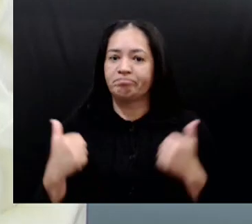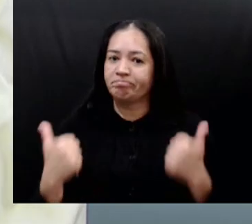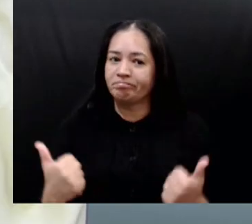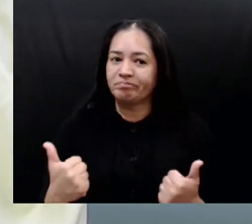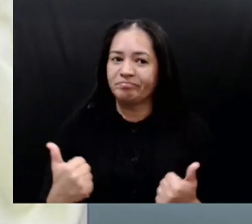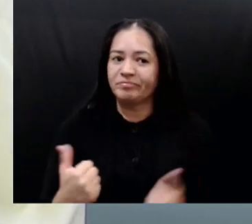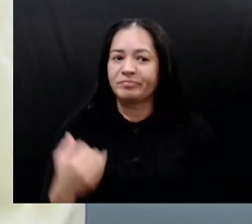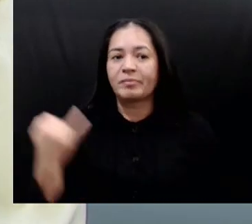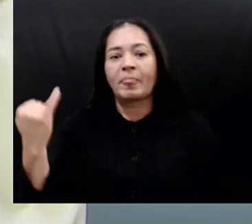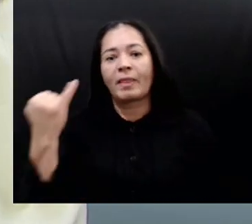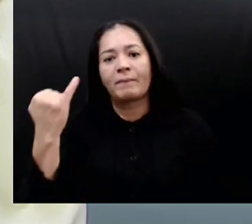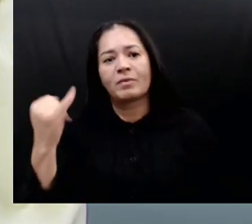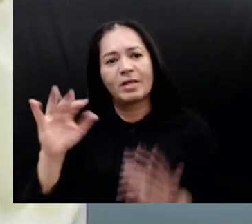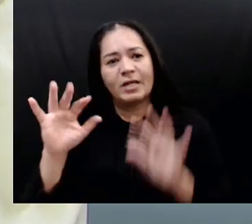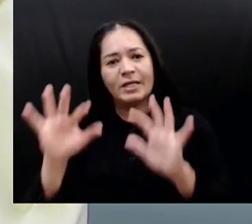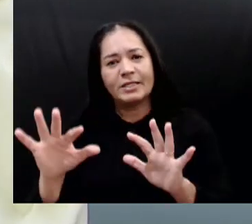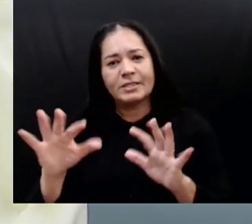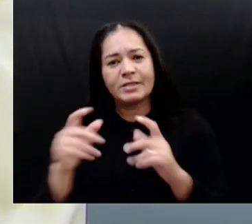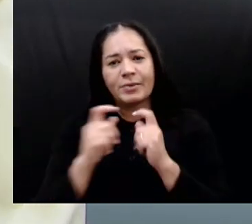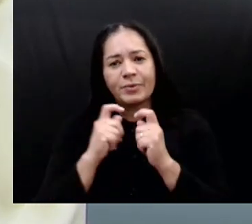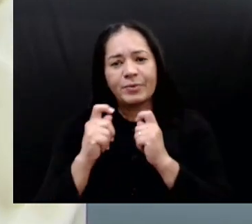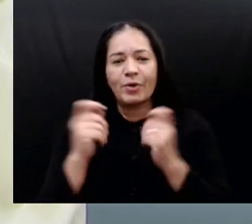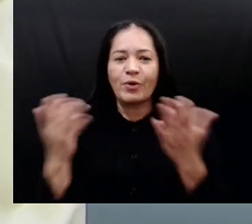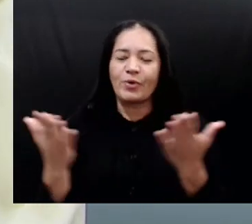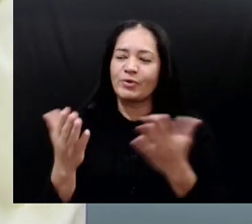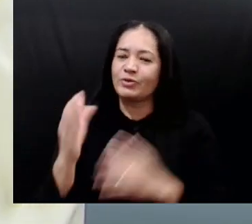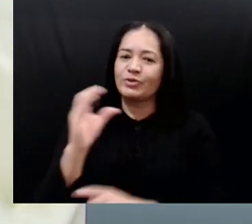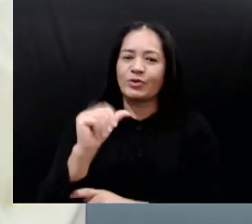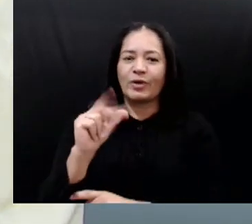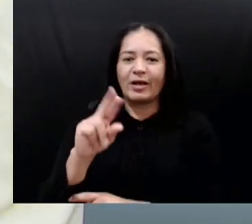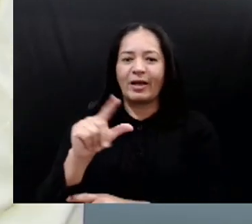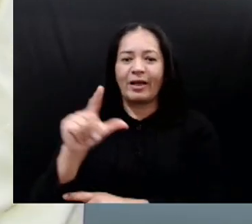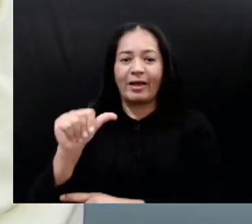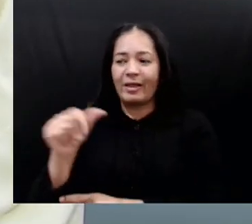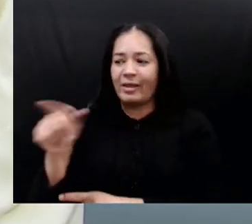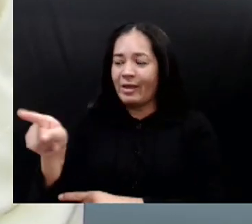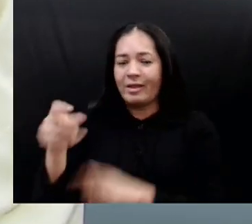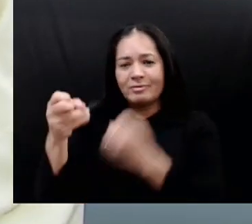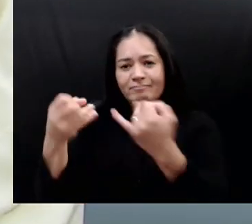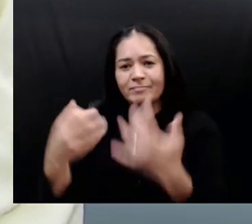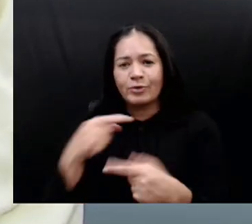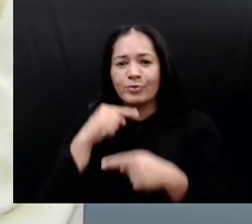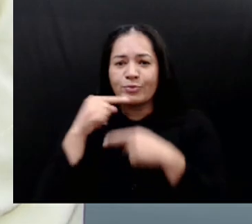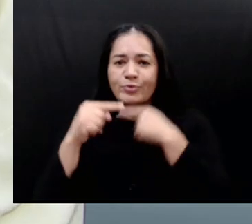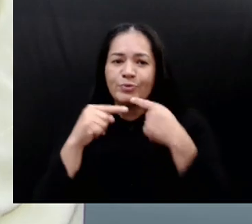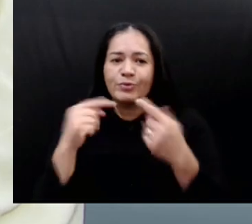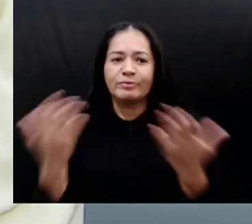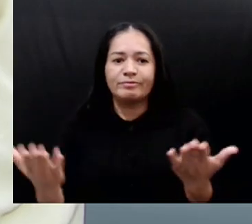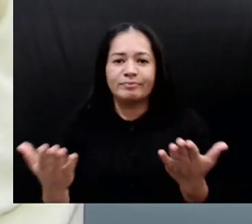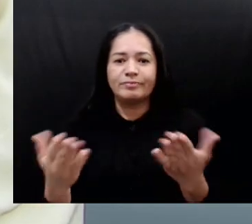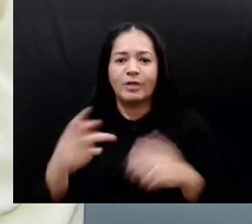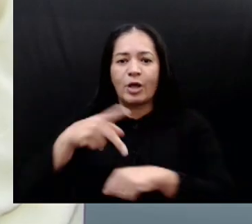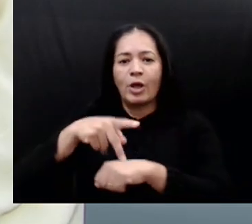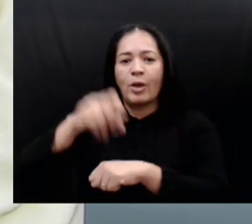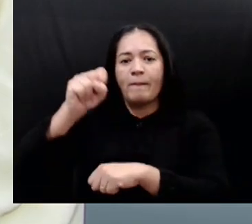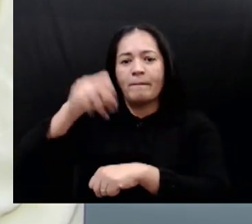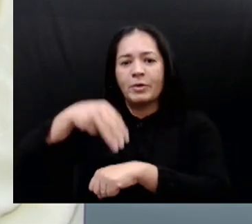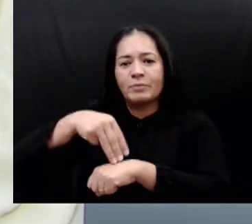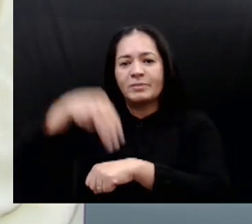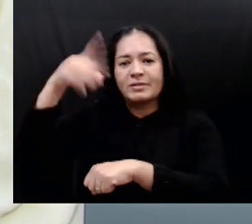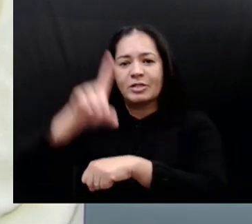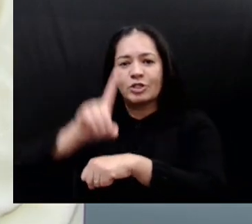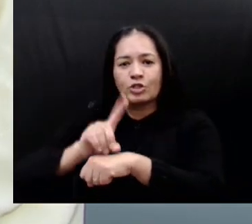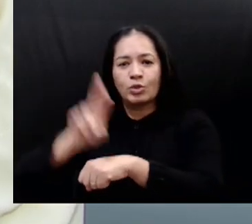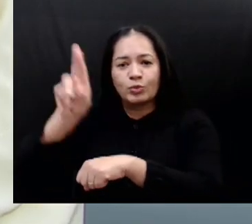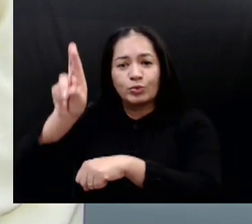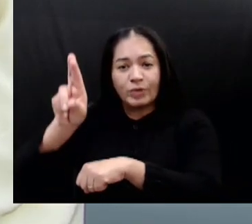essa entrevista aqui com a Carla, esclarecendo várias dúvidas sobre pós-graduação, mestrado, doutorado.